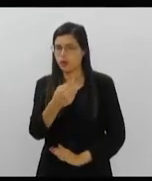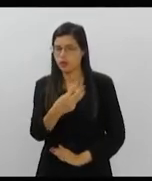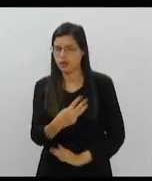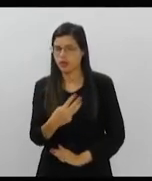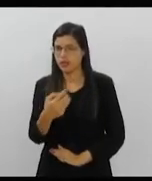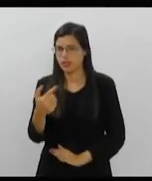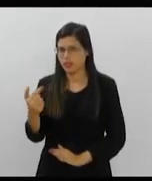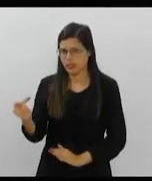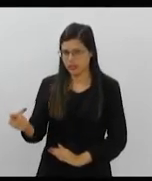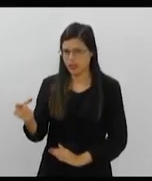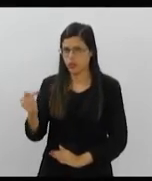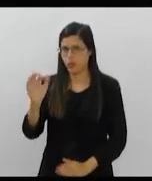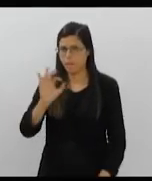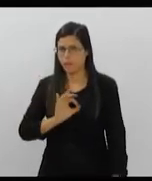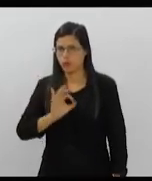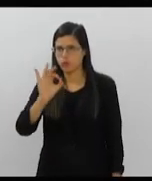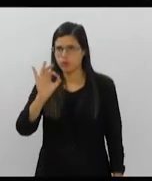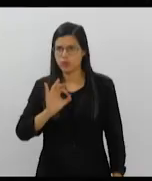0,37%